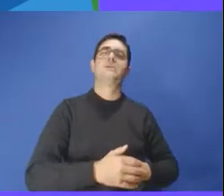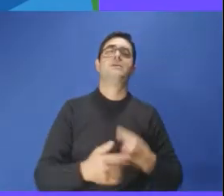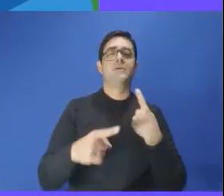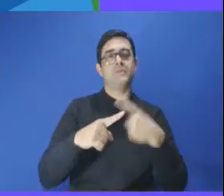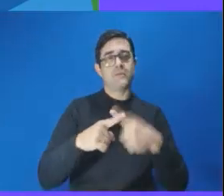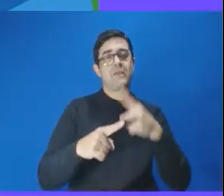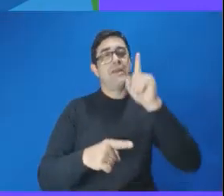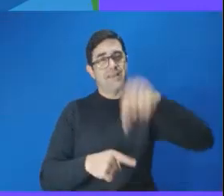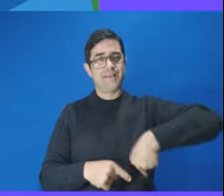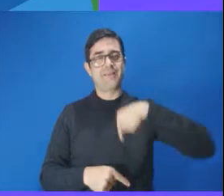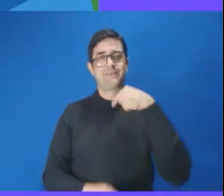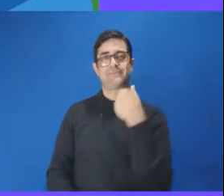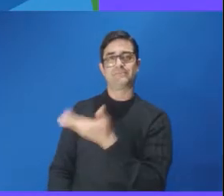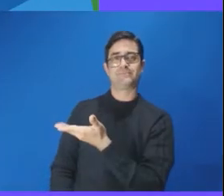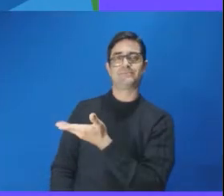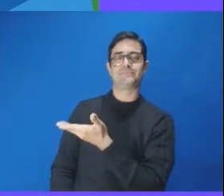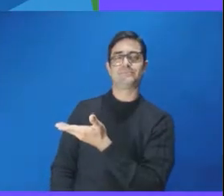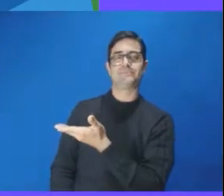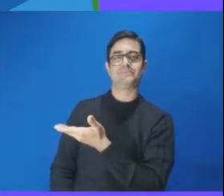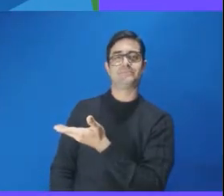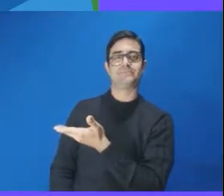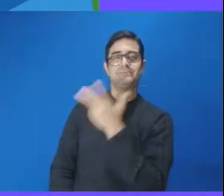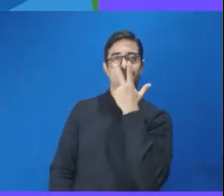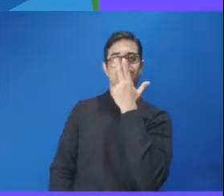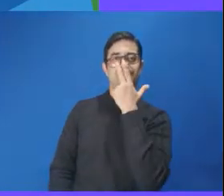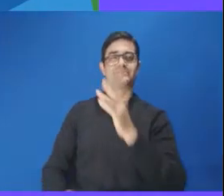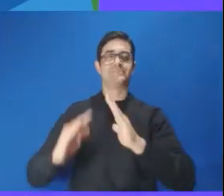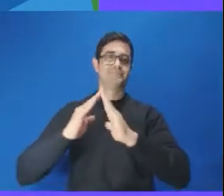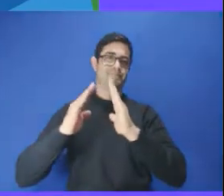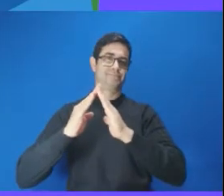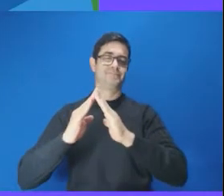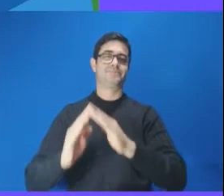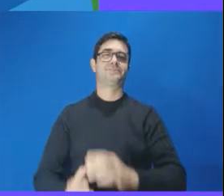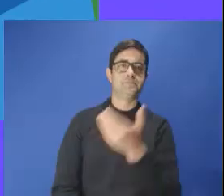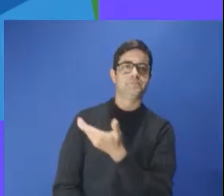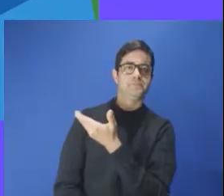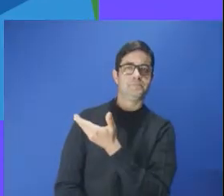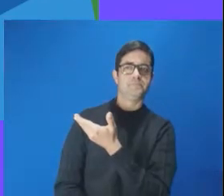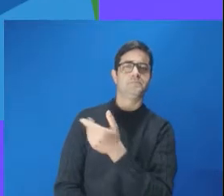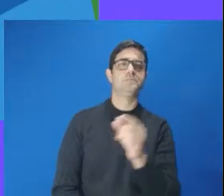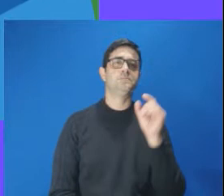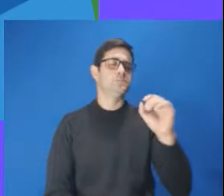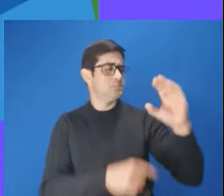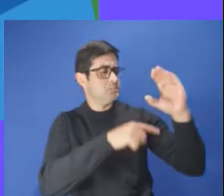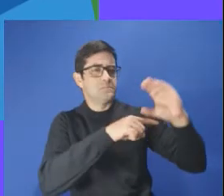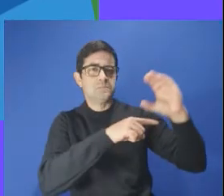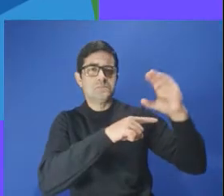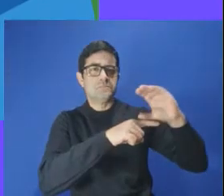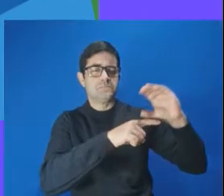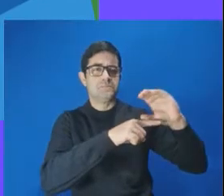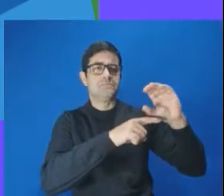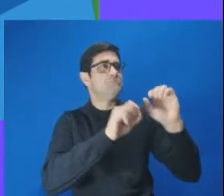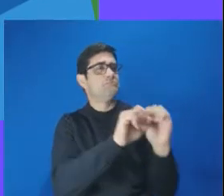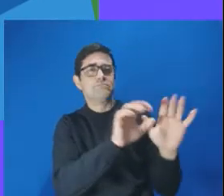estufa exatamente porque se parece bastante com aquilo que acontece dentro de uma estufa. Outros compostos formados pelo